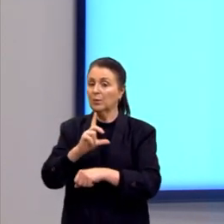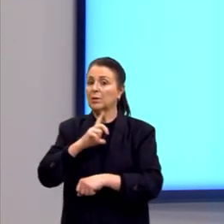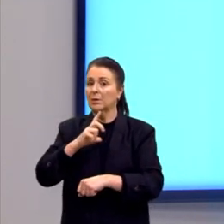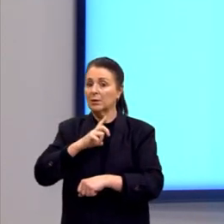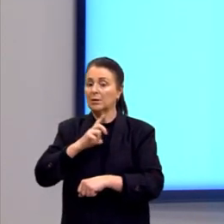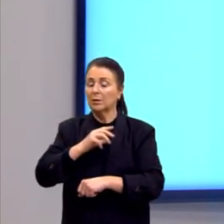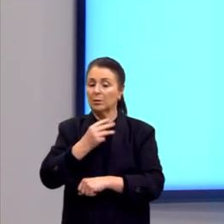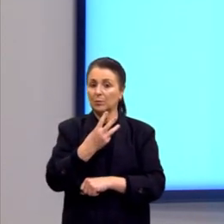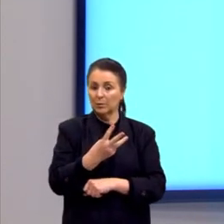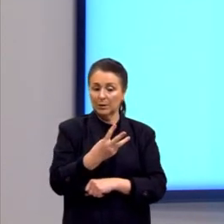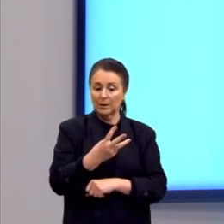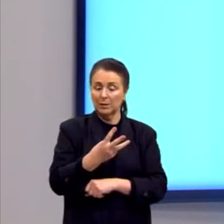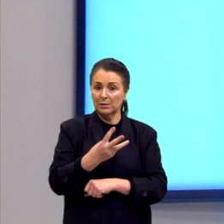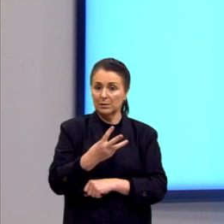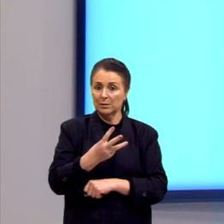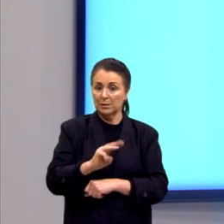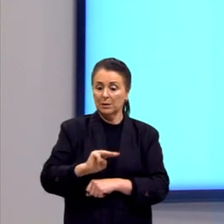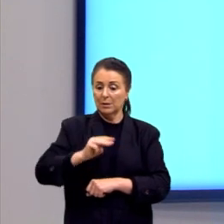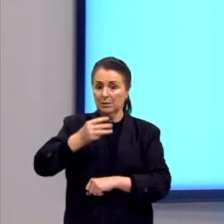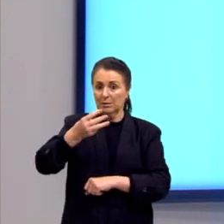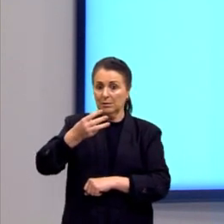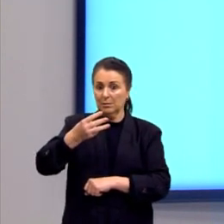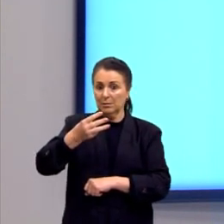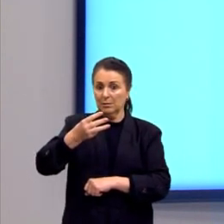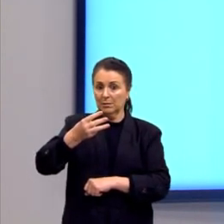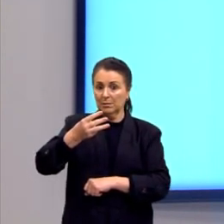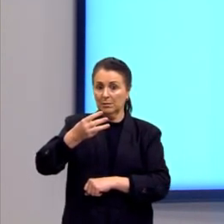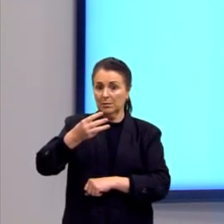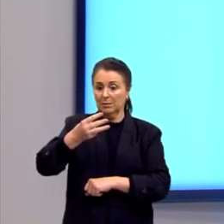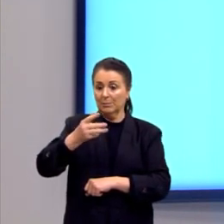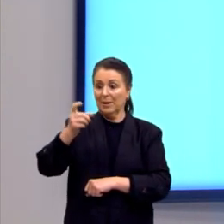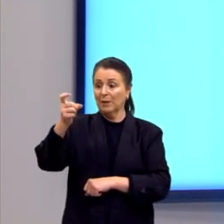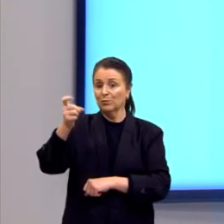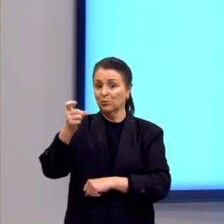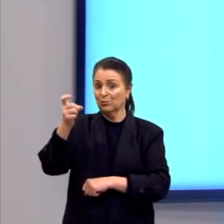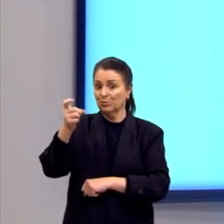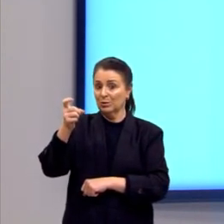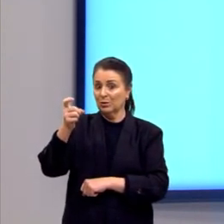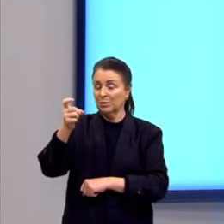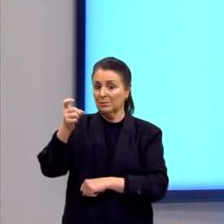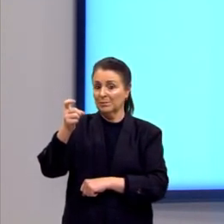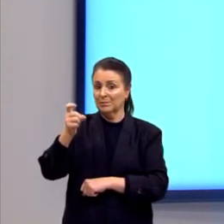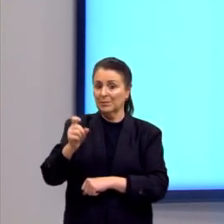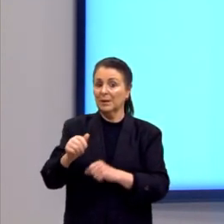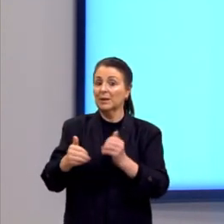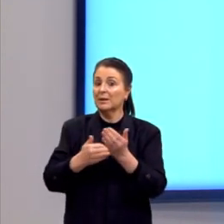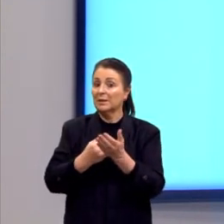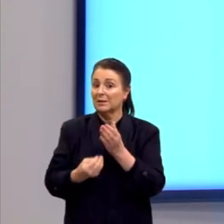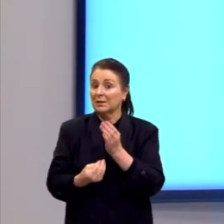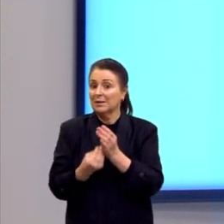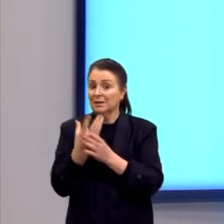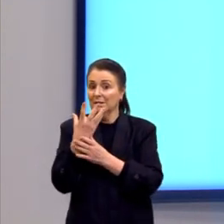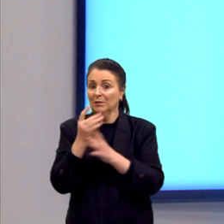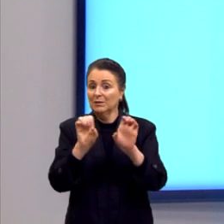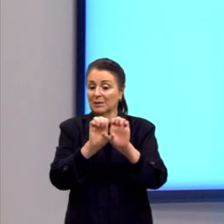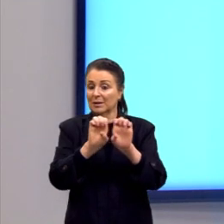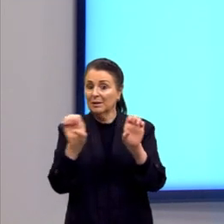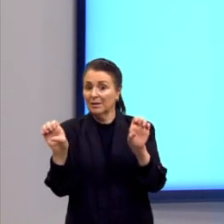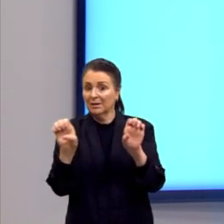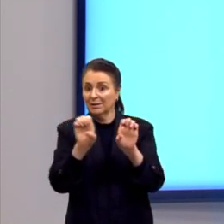temos esse três elevado ao cubo elevado a x é o expoente original dentro da nossa